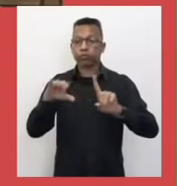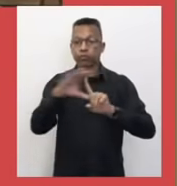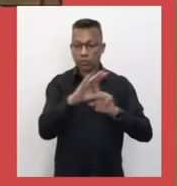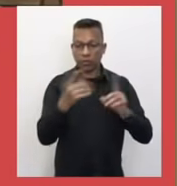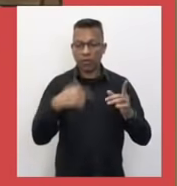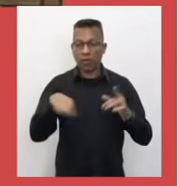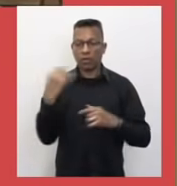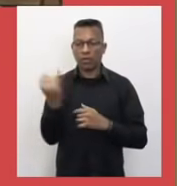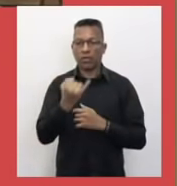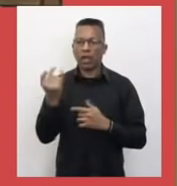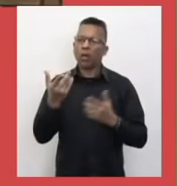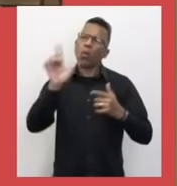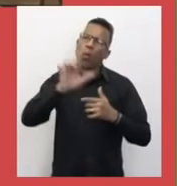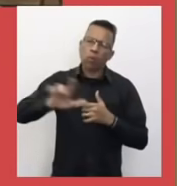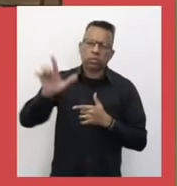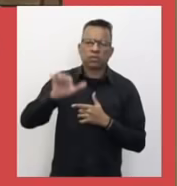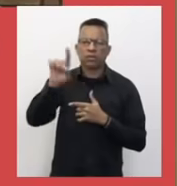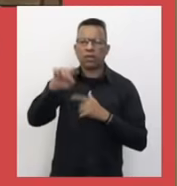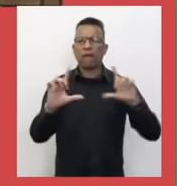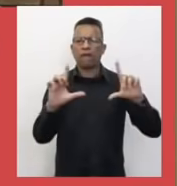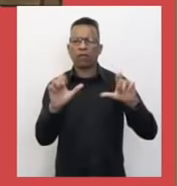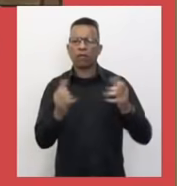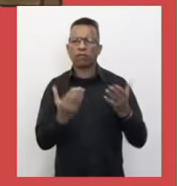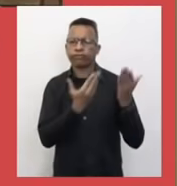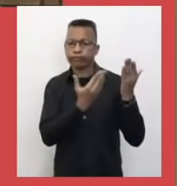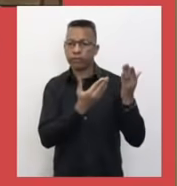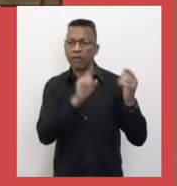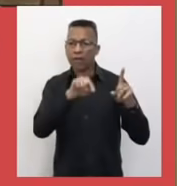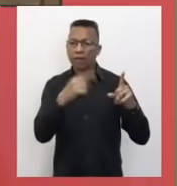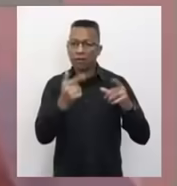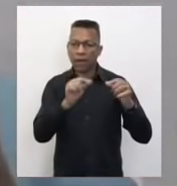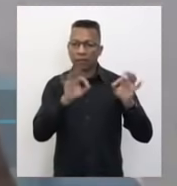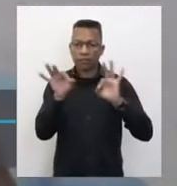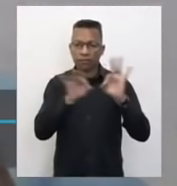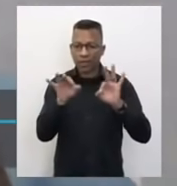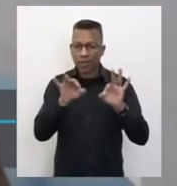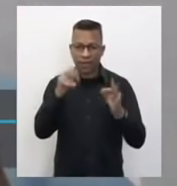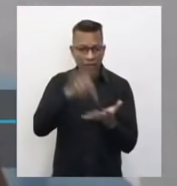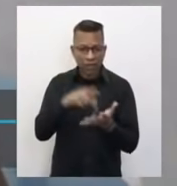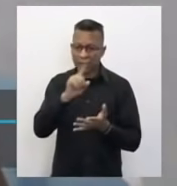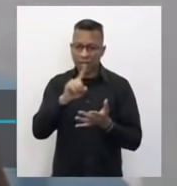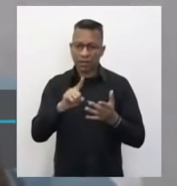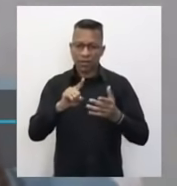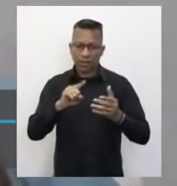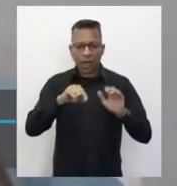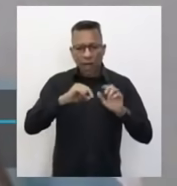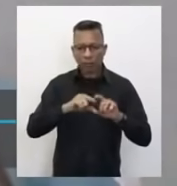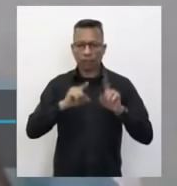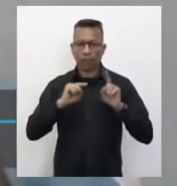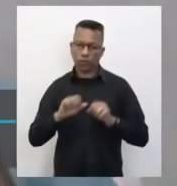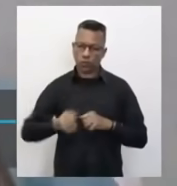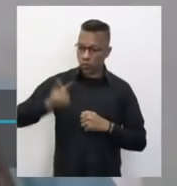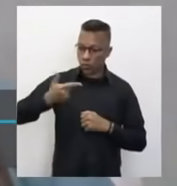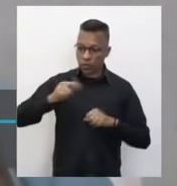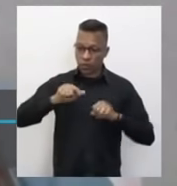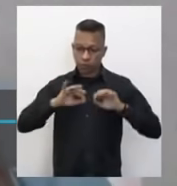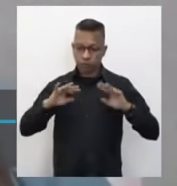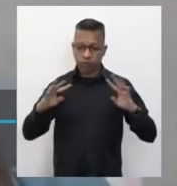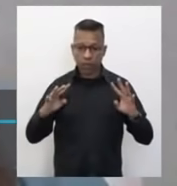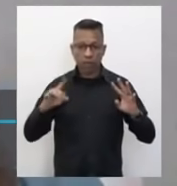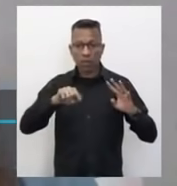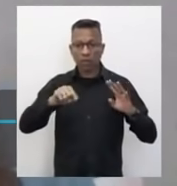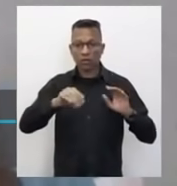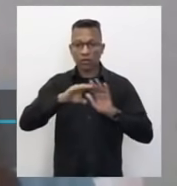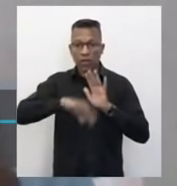cena foi montada, é claro que essa imagem não é verdadeira, eles tiraram ali os discípulos da imagem, montaram eles nos